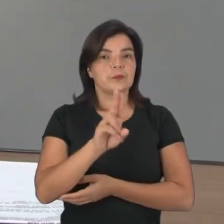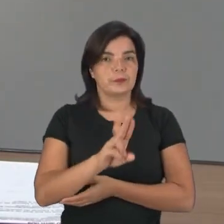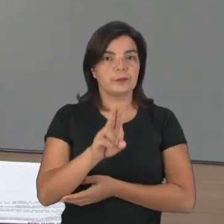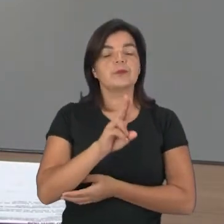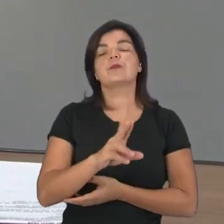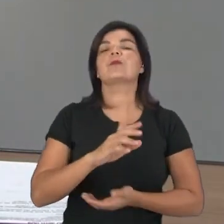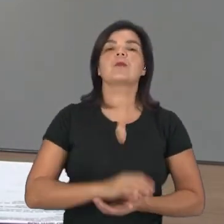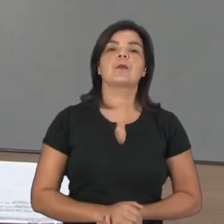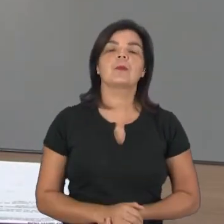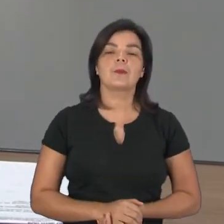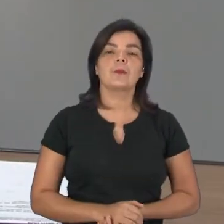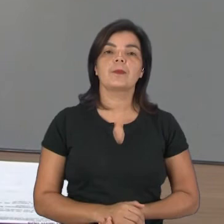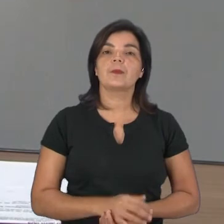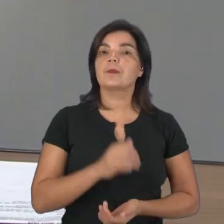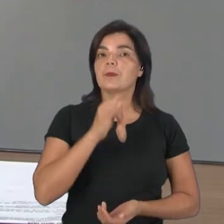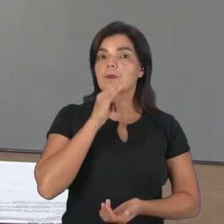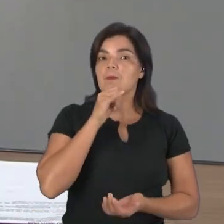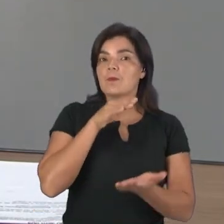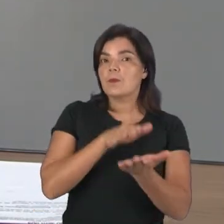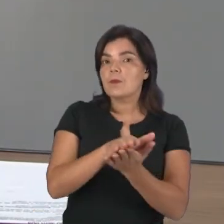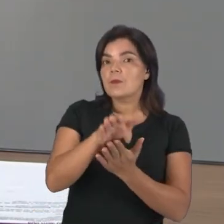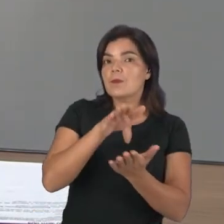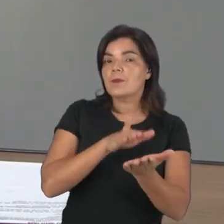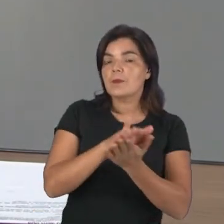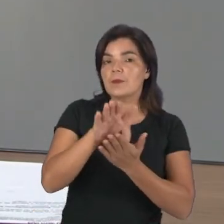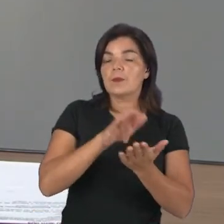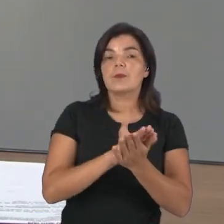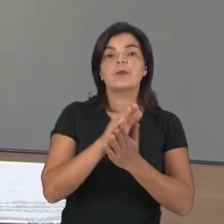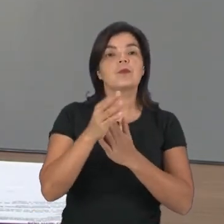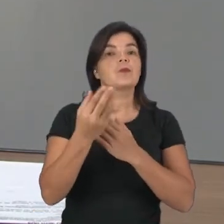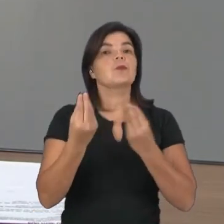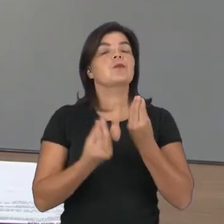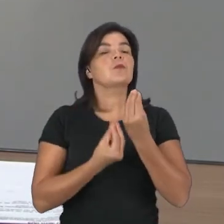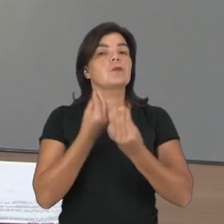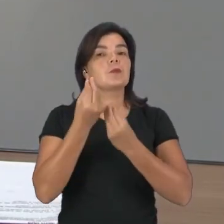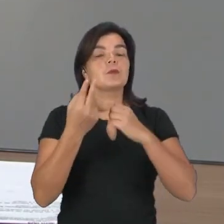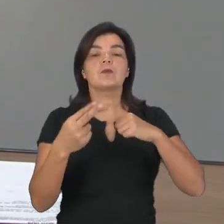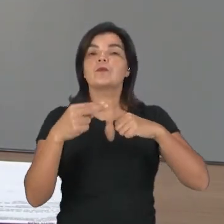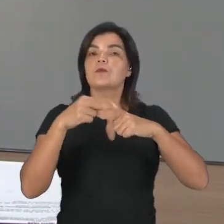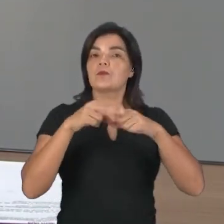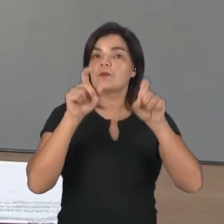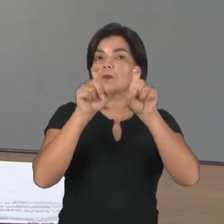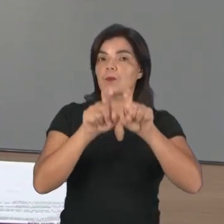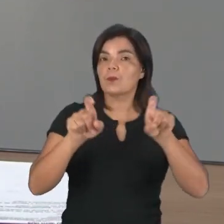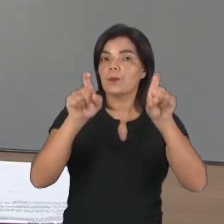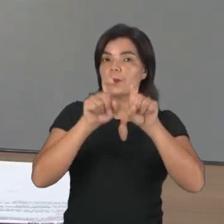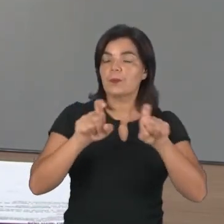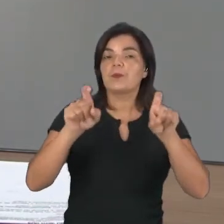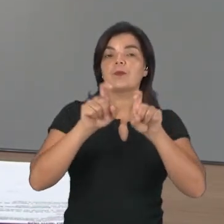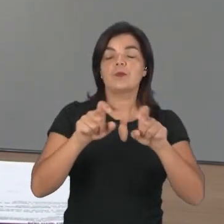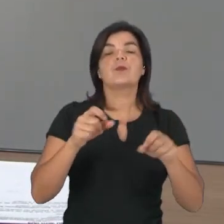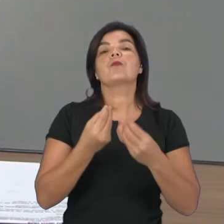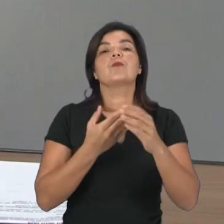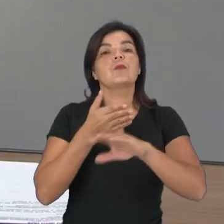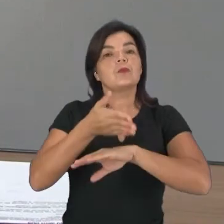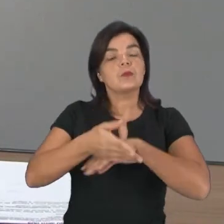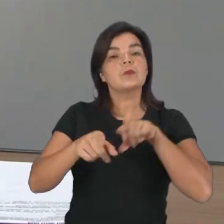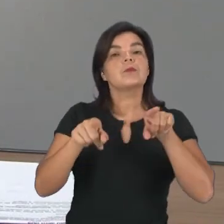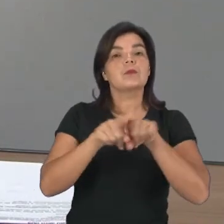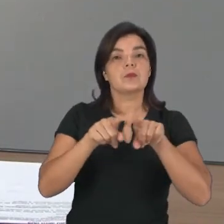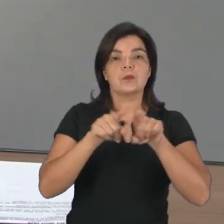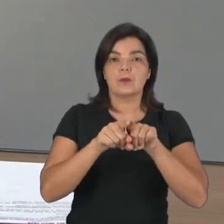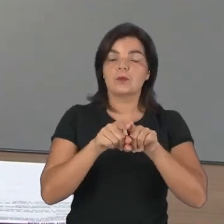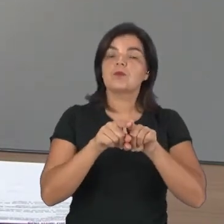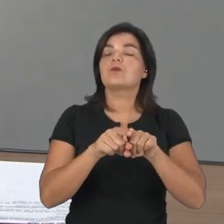como usar aqui a impressora como instalar a impressora no computador como ter acesso então